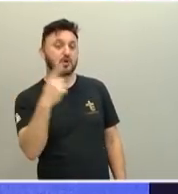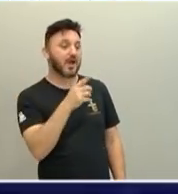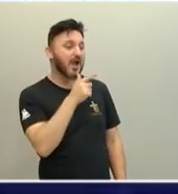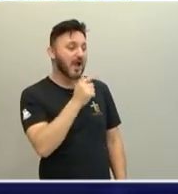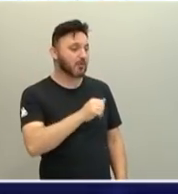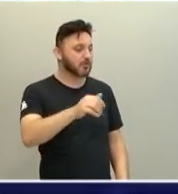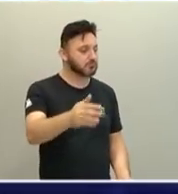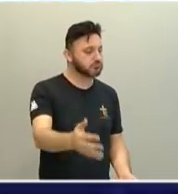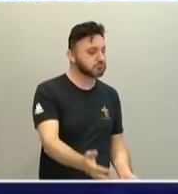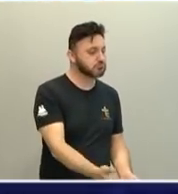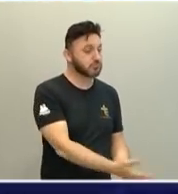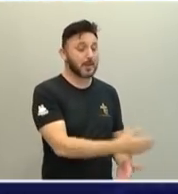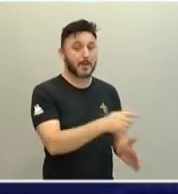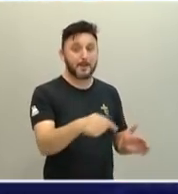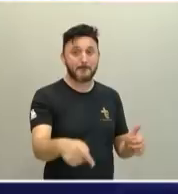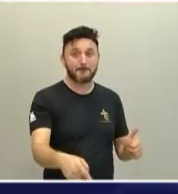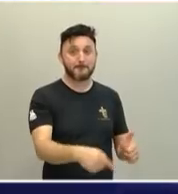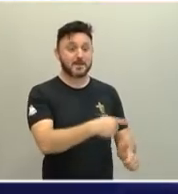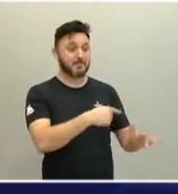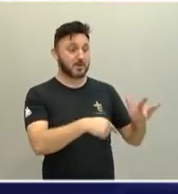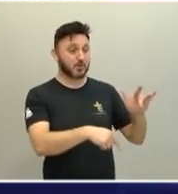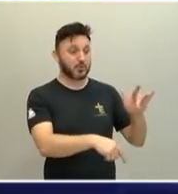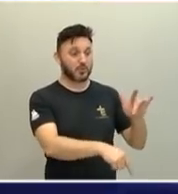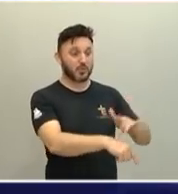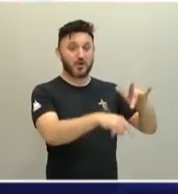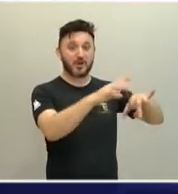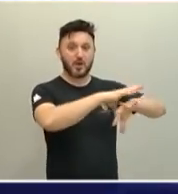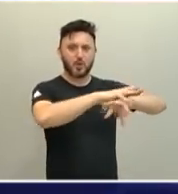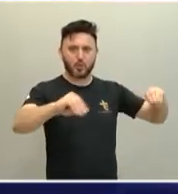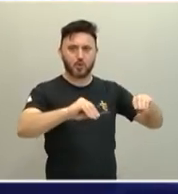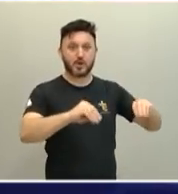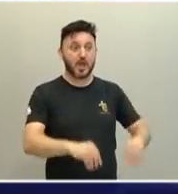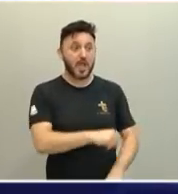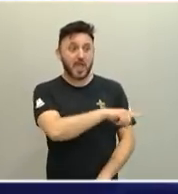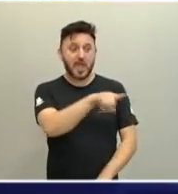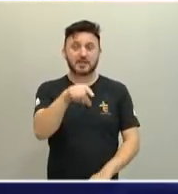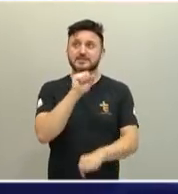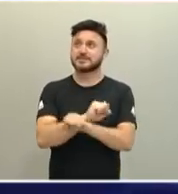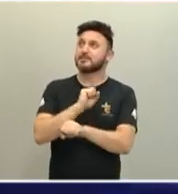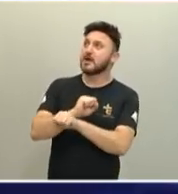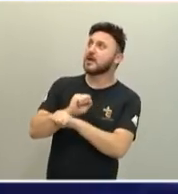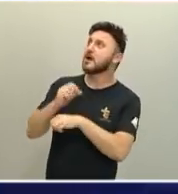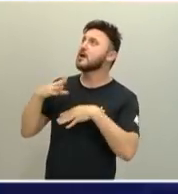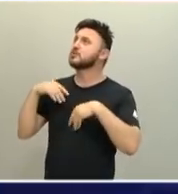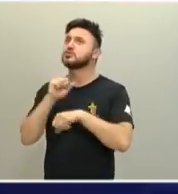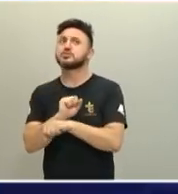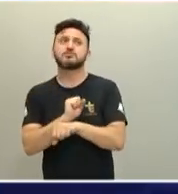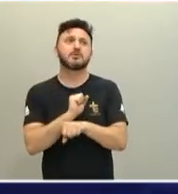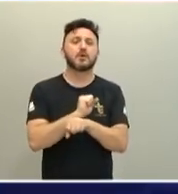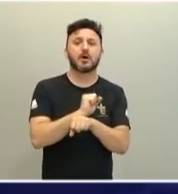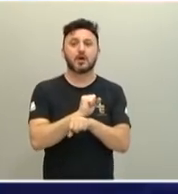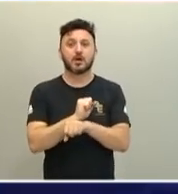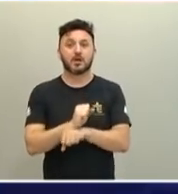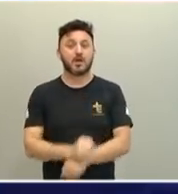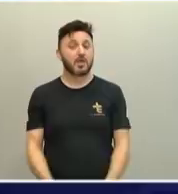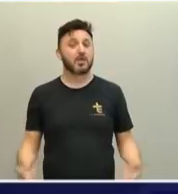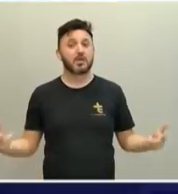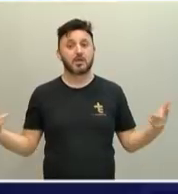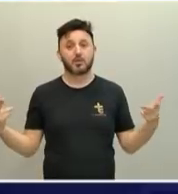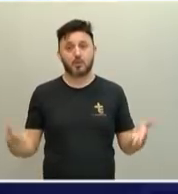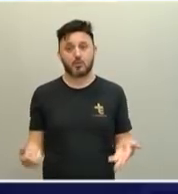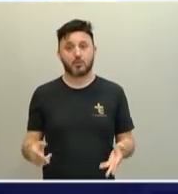e o primeiro que tocasse na água era curado de qualquer doença. Eles ficavam ali. Veja só como que as pessoas estão assim,